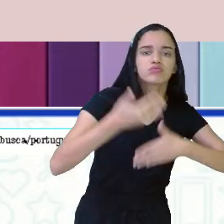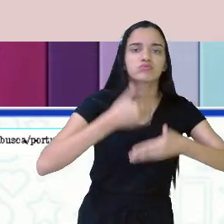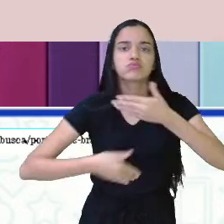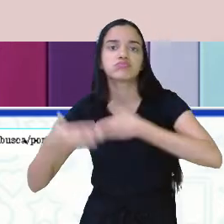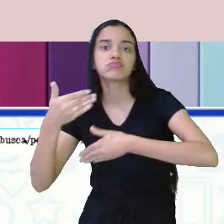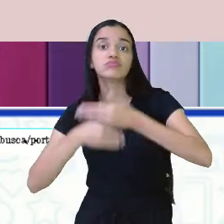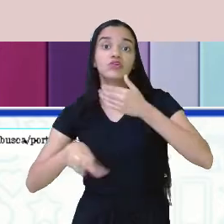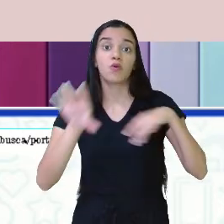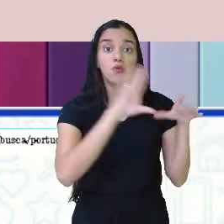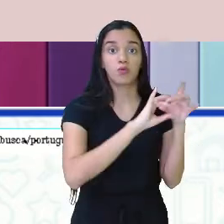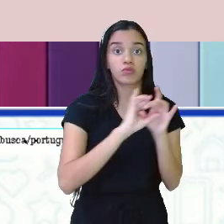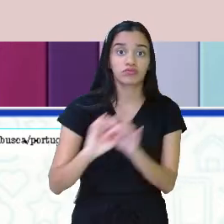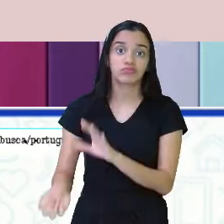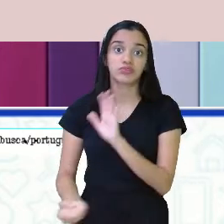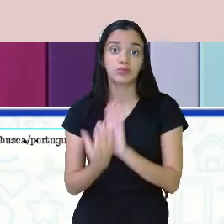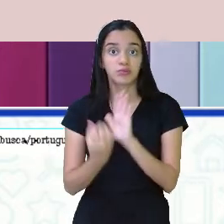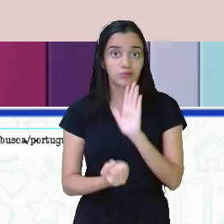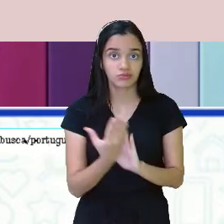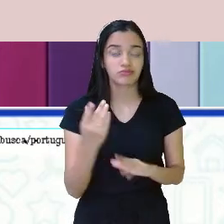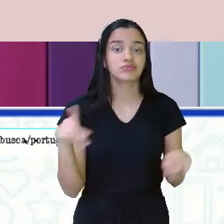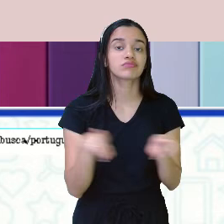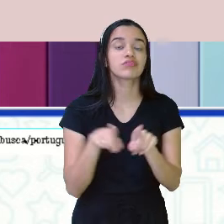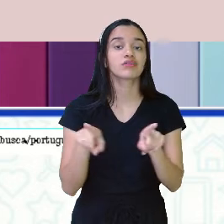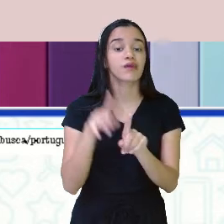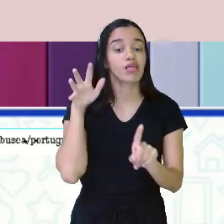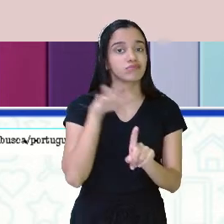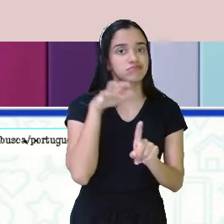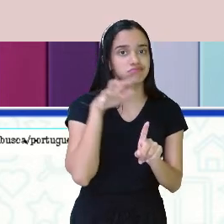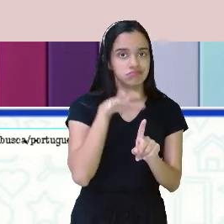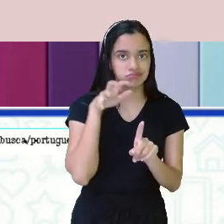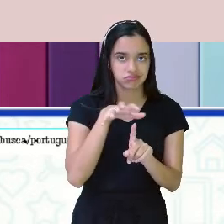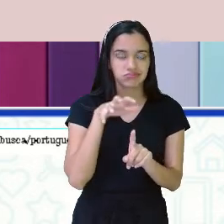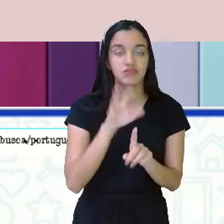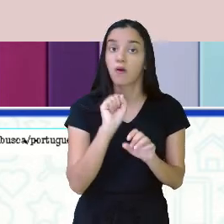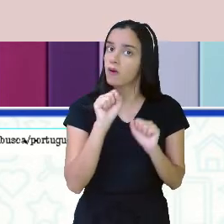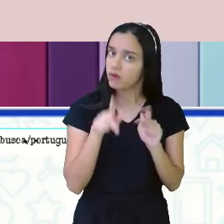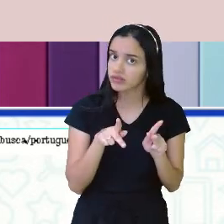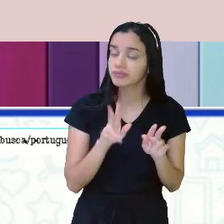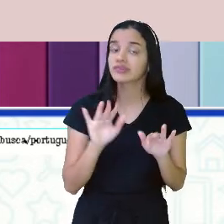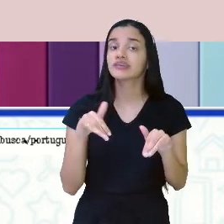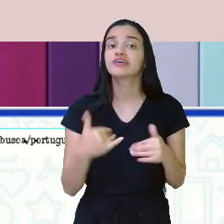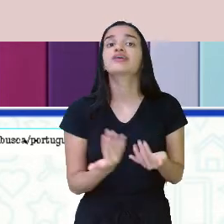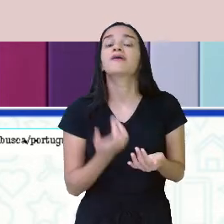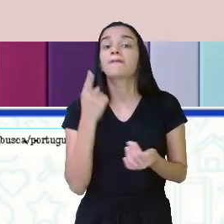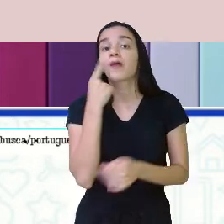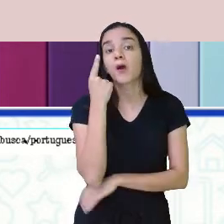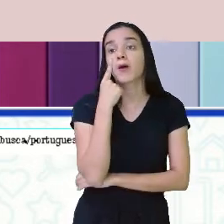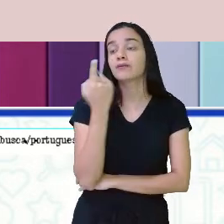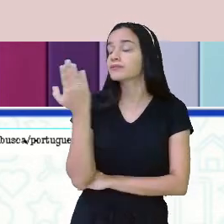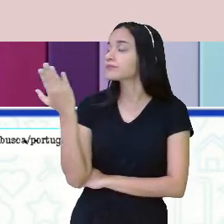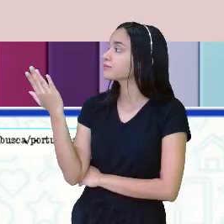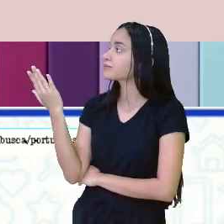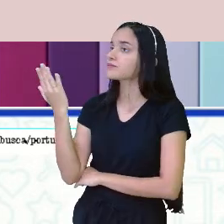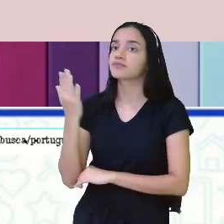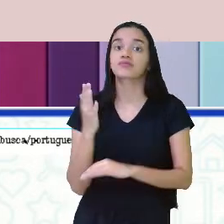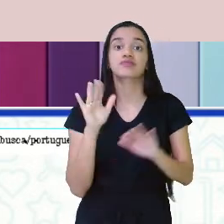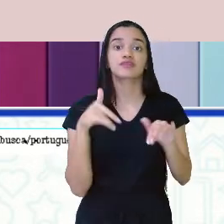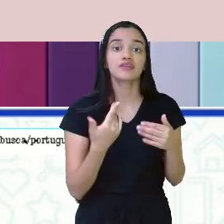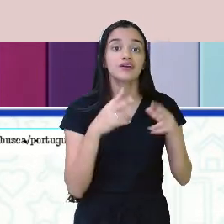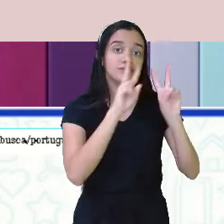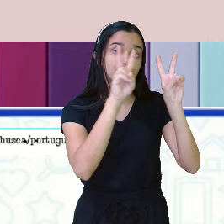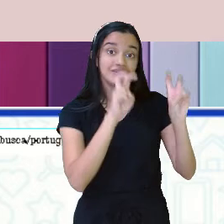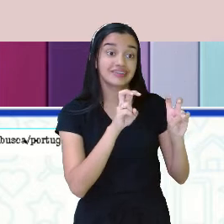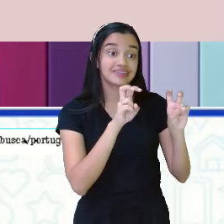o contexto de produção também vai influenciar bastante nisso, tá, gente? Observação. Tema e título são